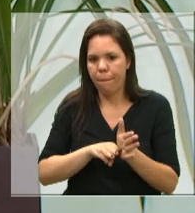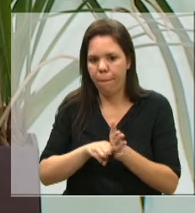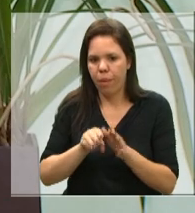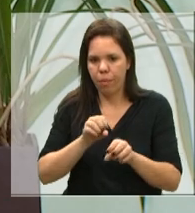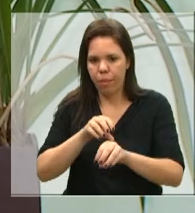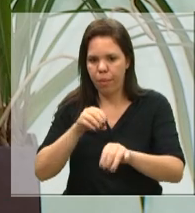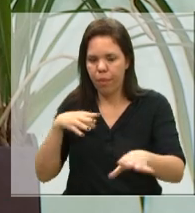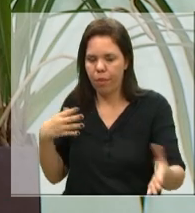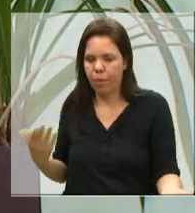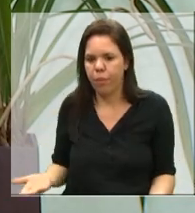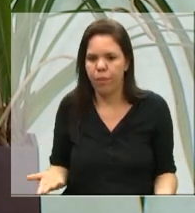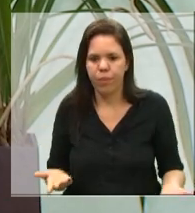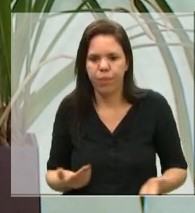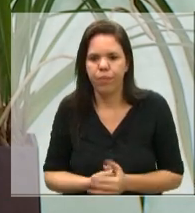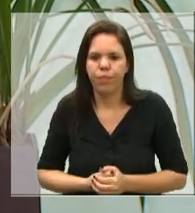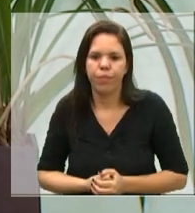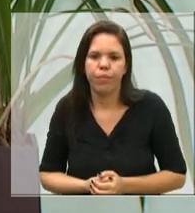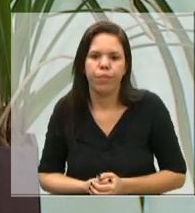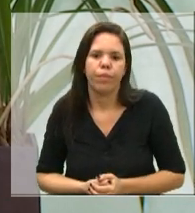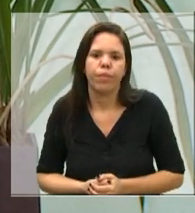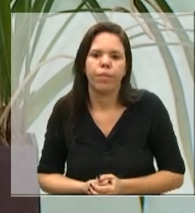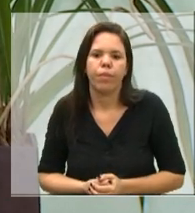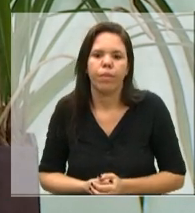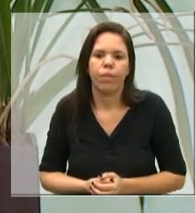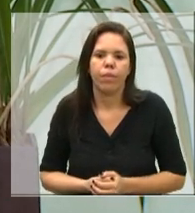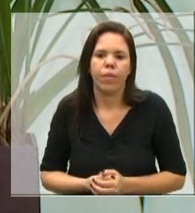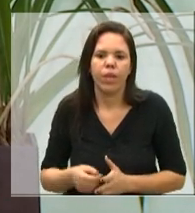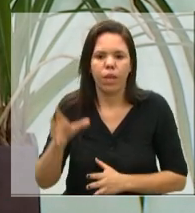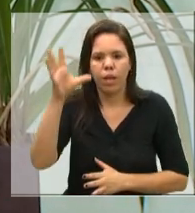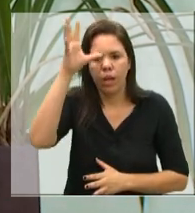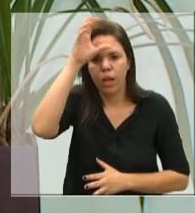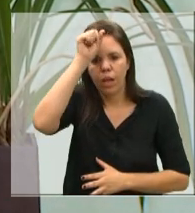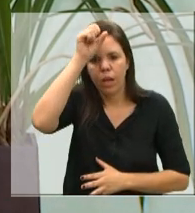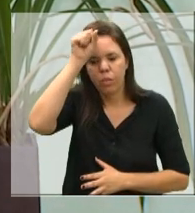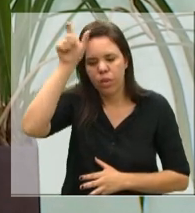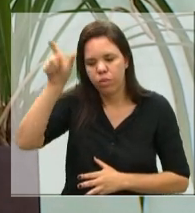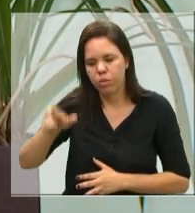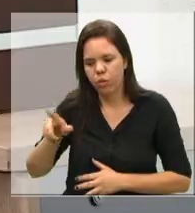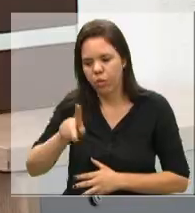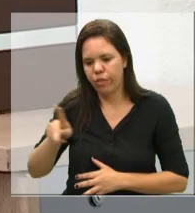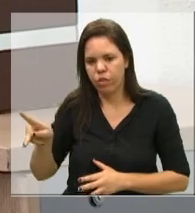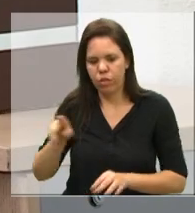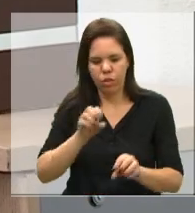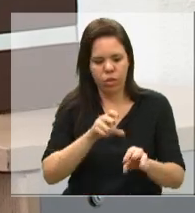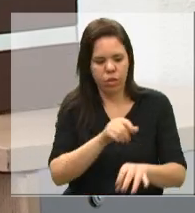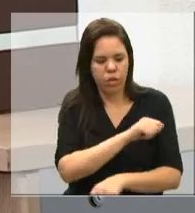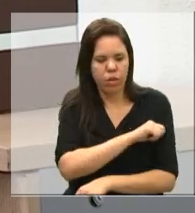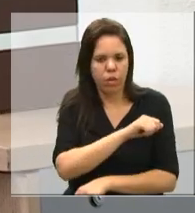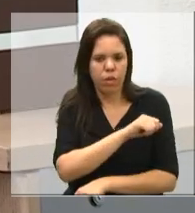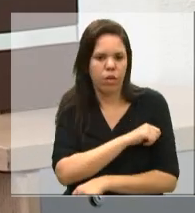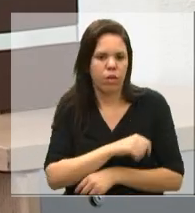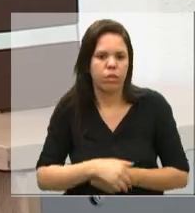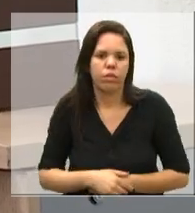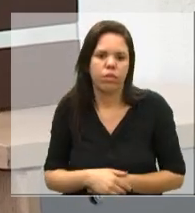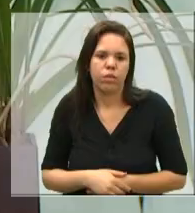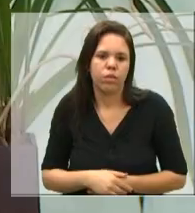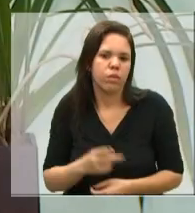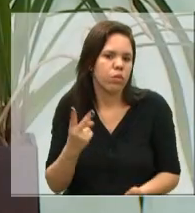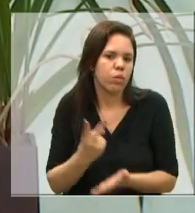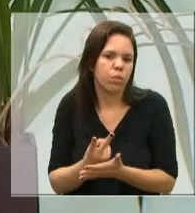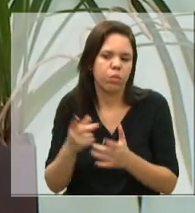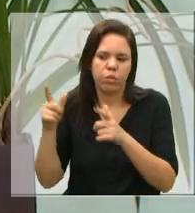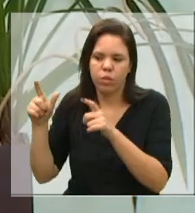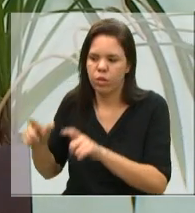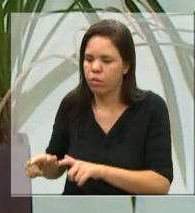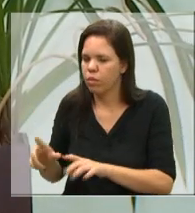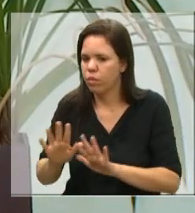modalidade de ensino, na verdade, em que aprendiz e ensinante, o professor e aluno não estão no mesmo